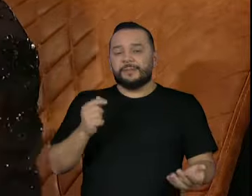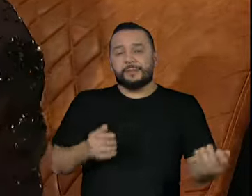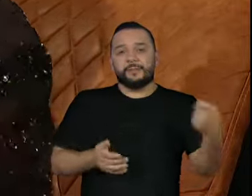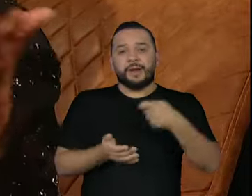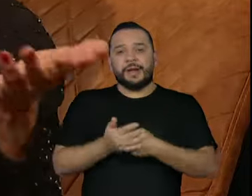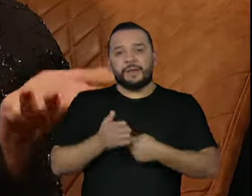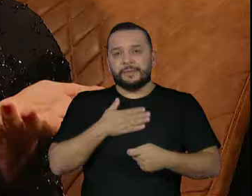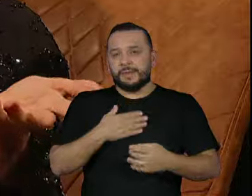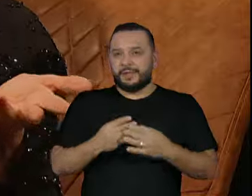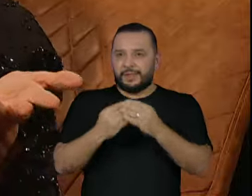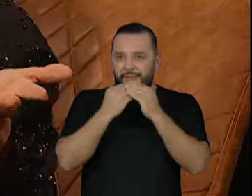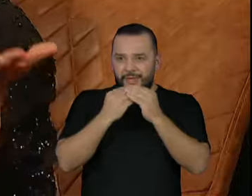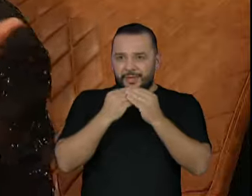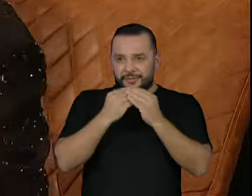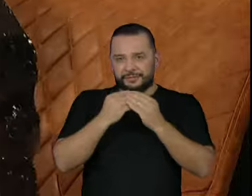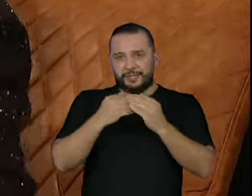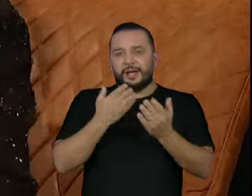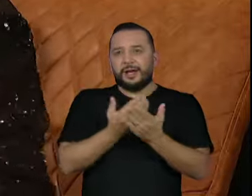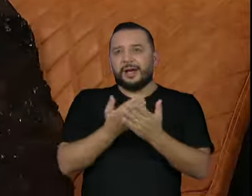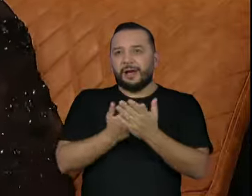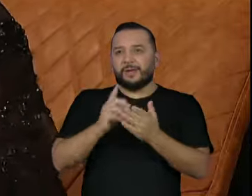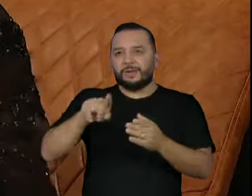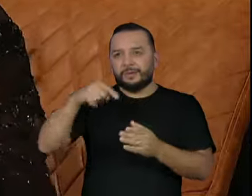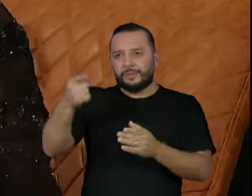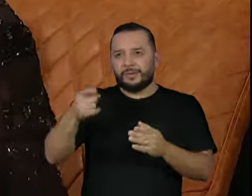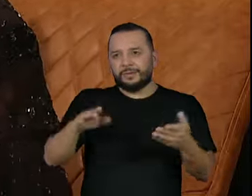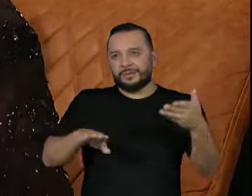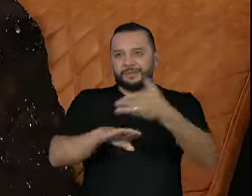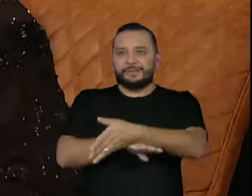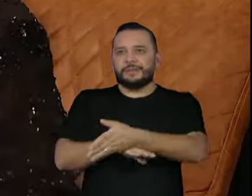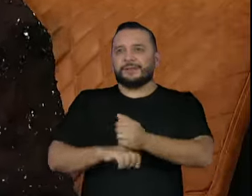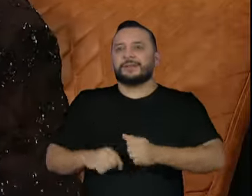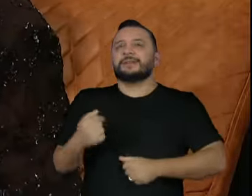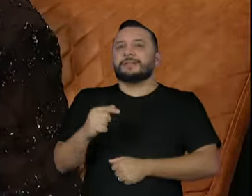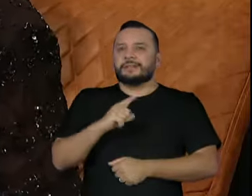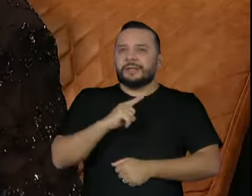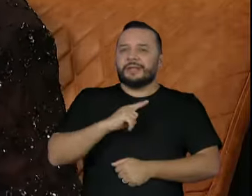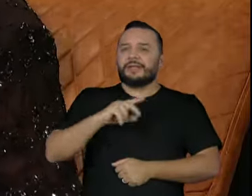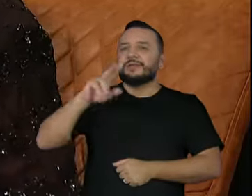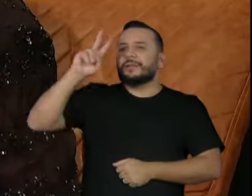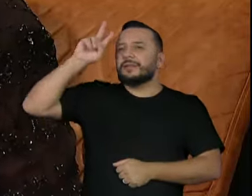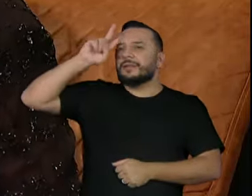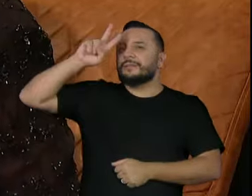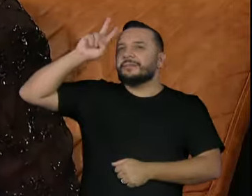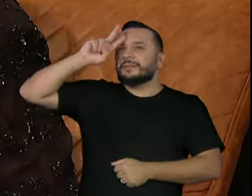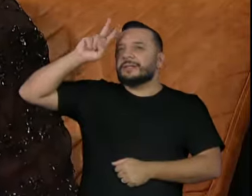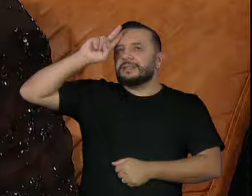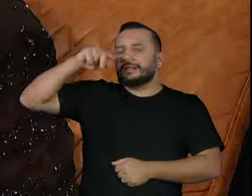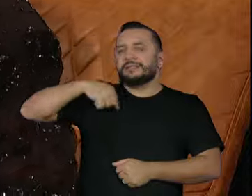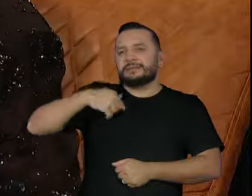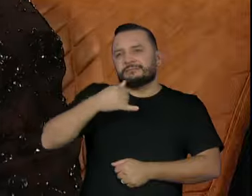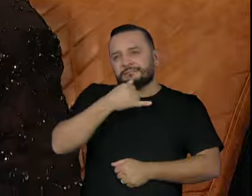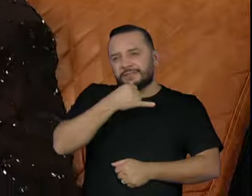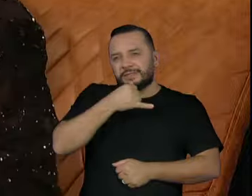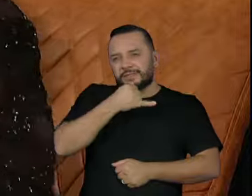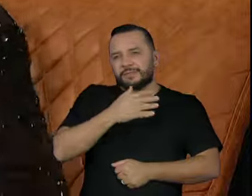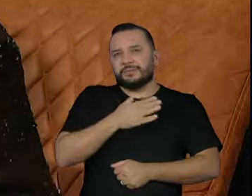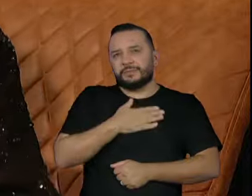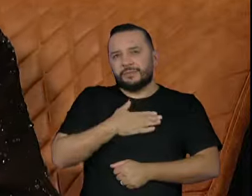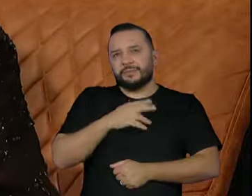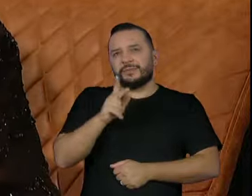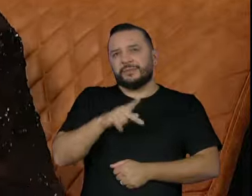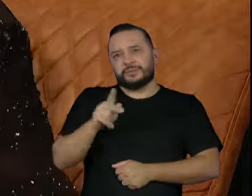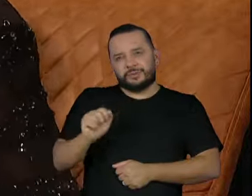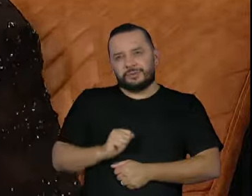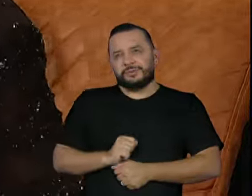conversando, entrava para a próxima aula. Então, eu tenho exatamente uma lembrança muito desagradável, apesar que eu acho que